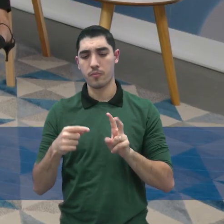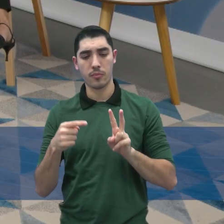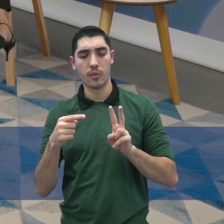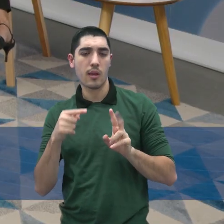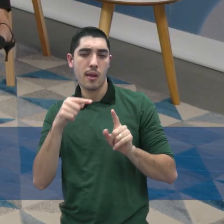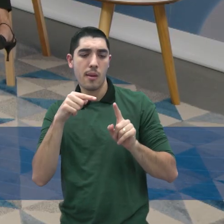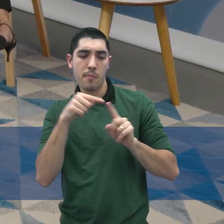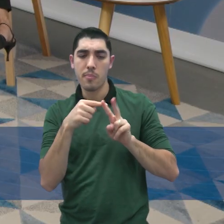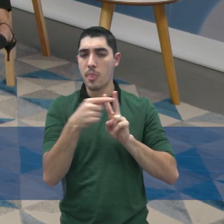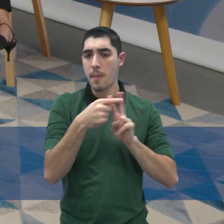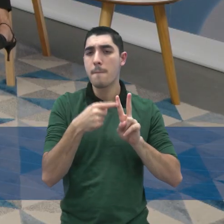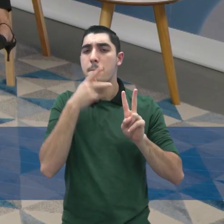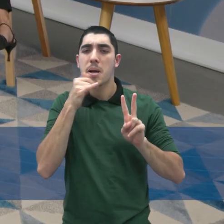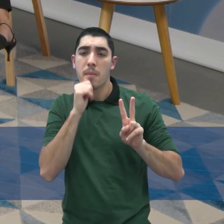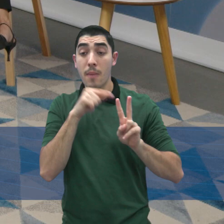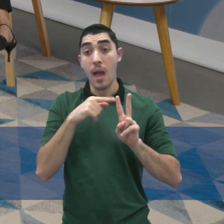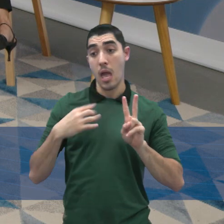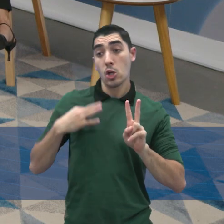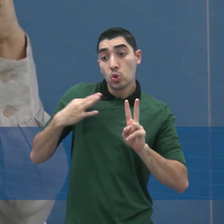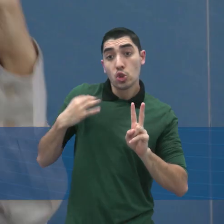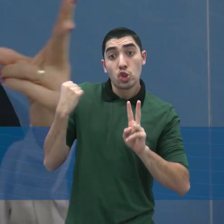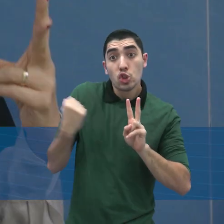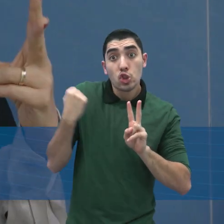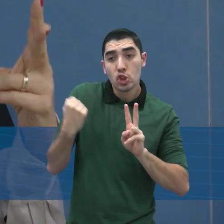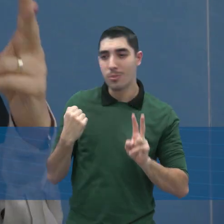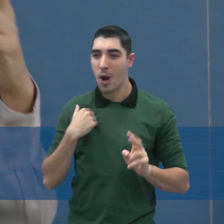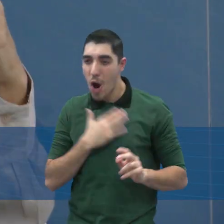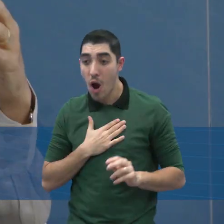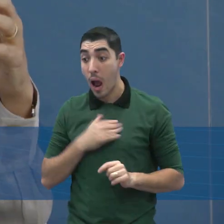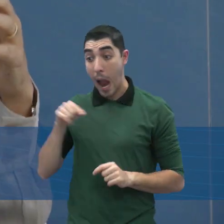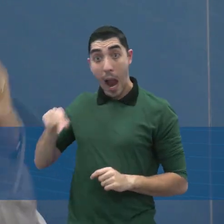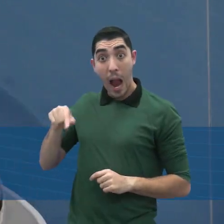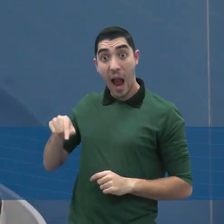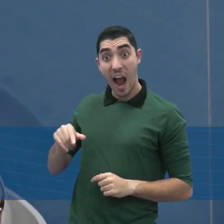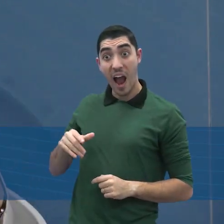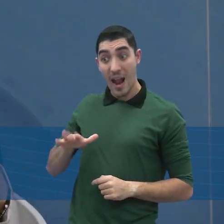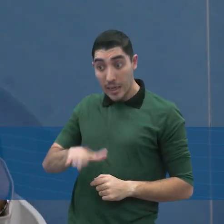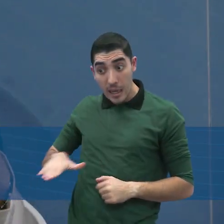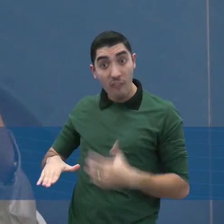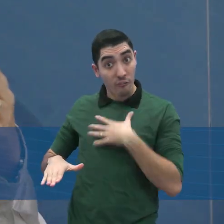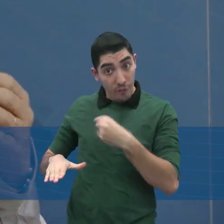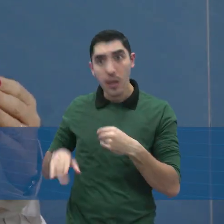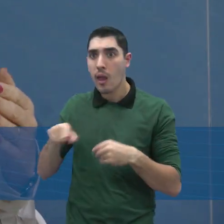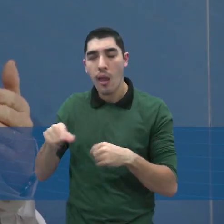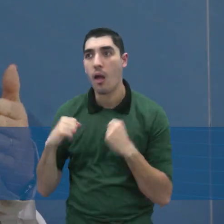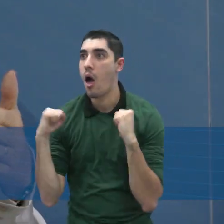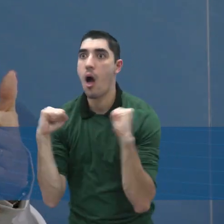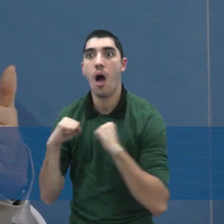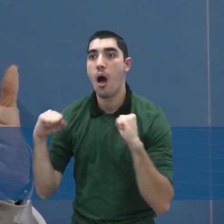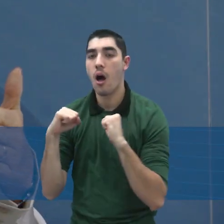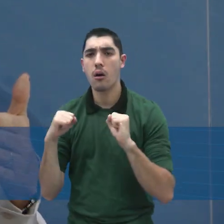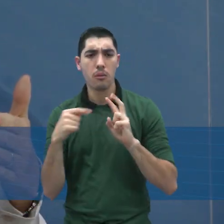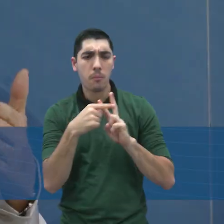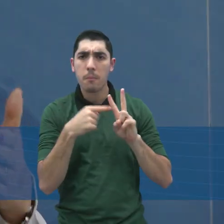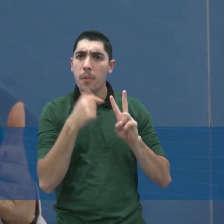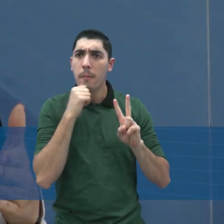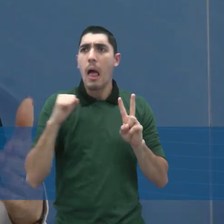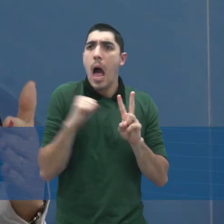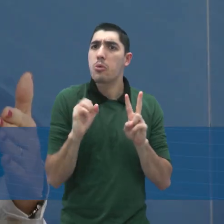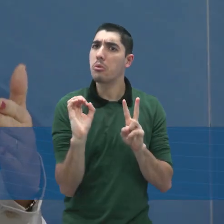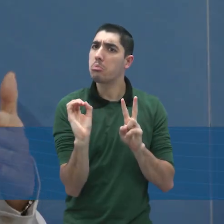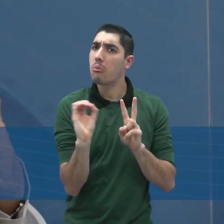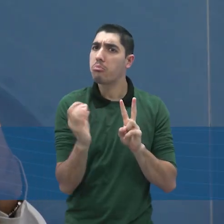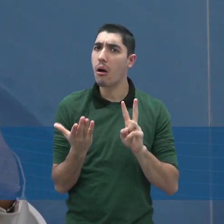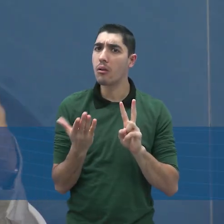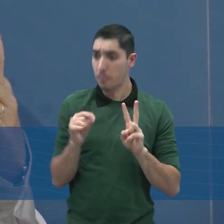e fanatismo não está no meio. Eu acho que está na pessoa. Eu acho que em algum momento tem uma